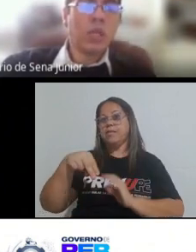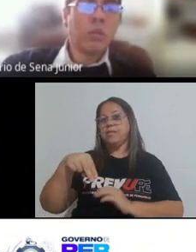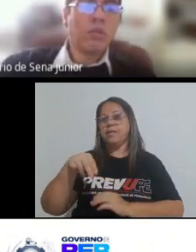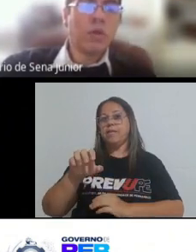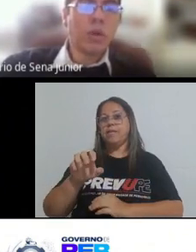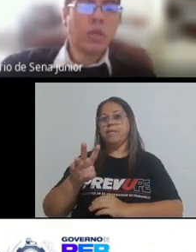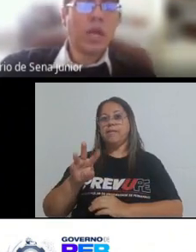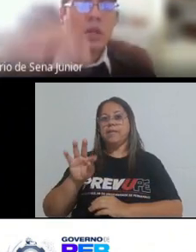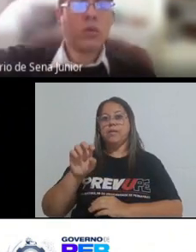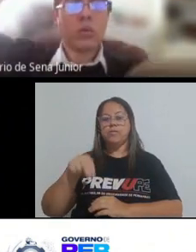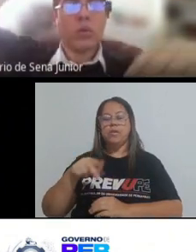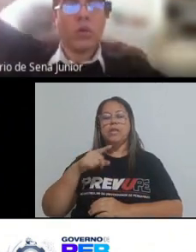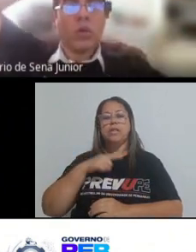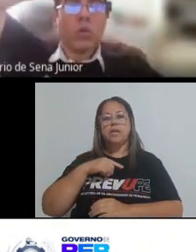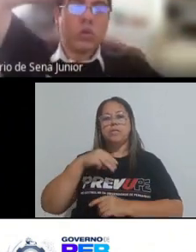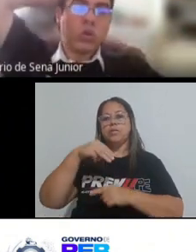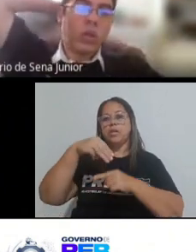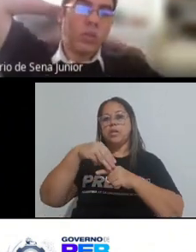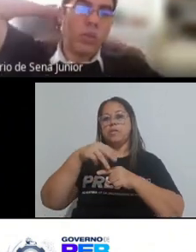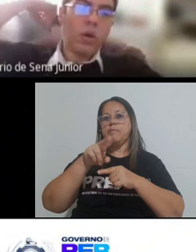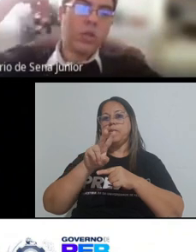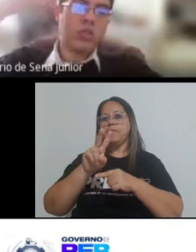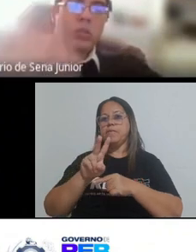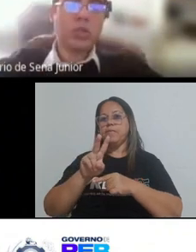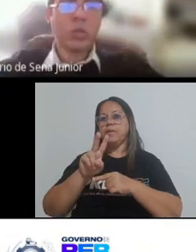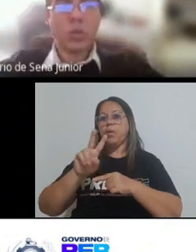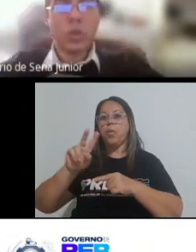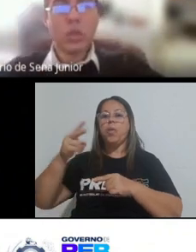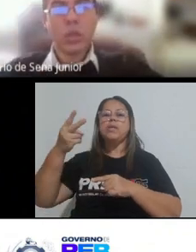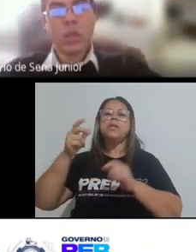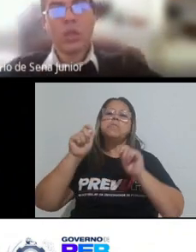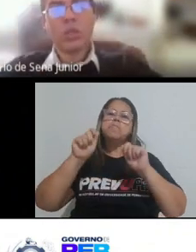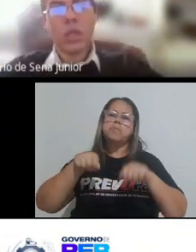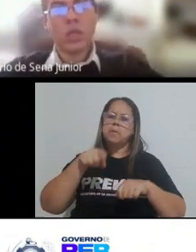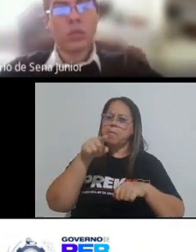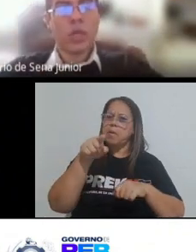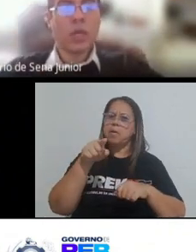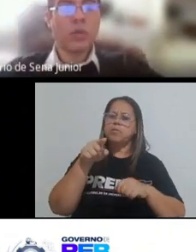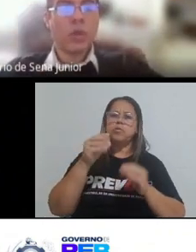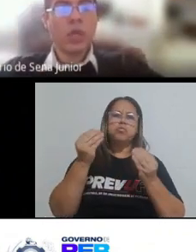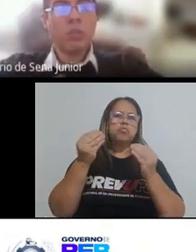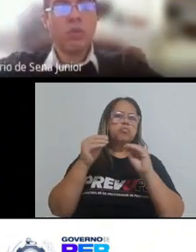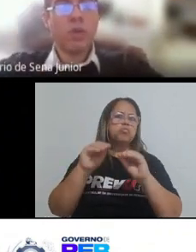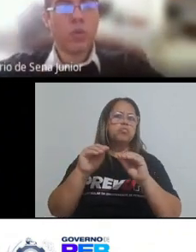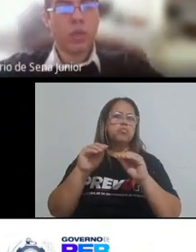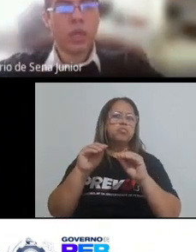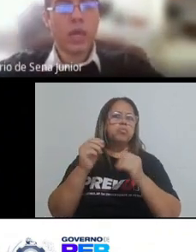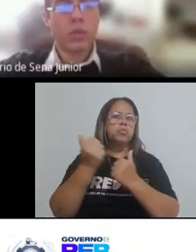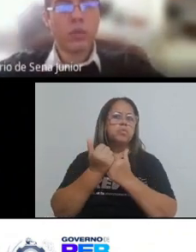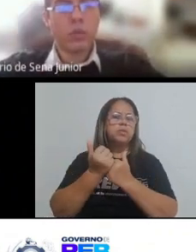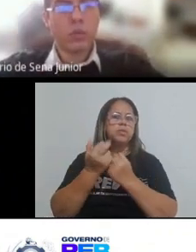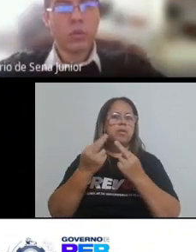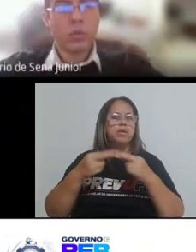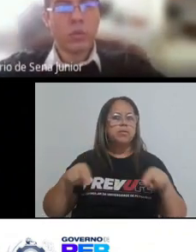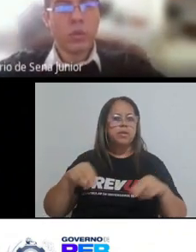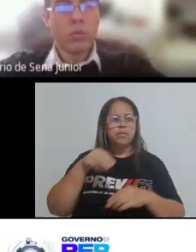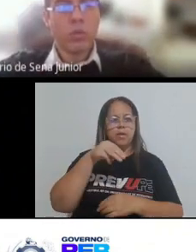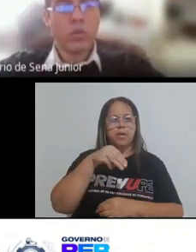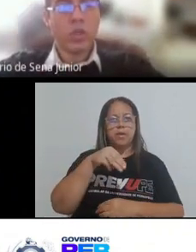temos mv quadrado, o estudante pode substituir este resultado mv quadrado